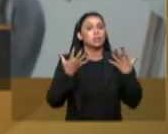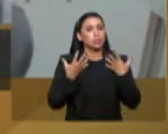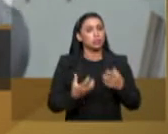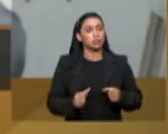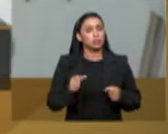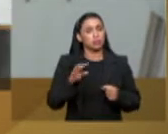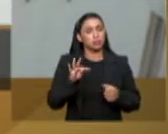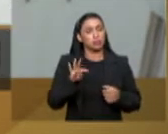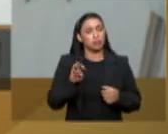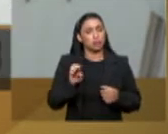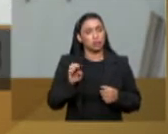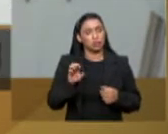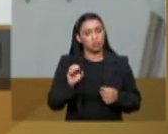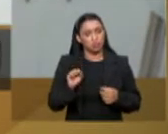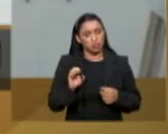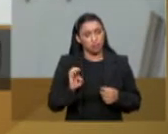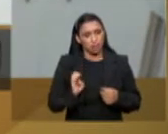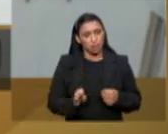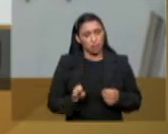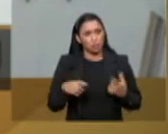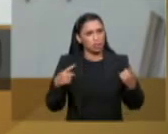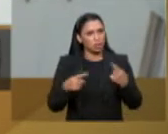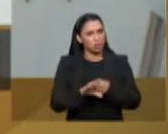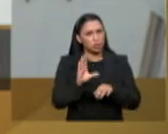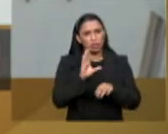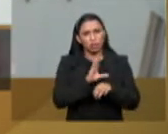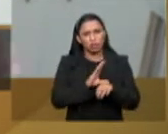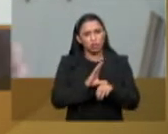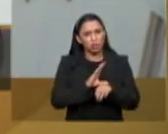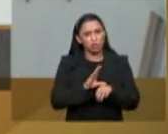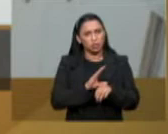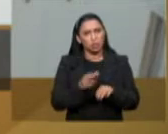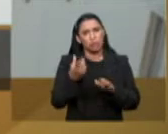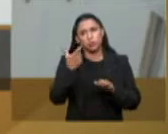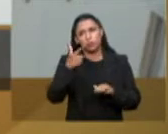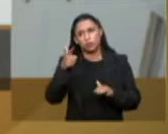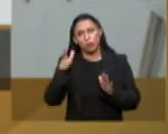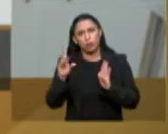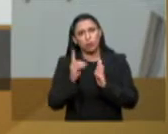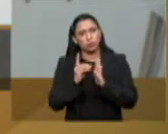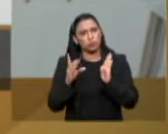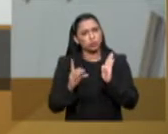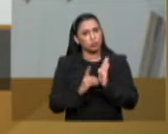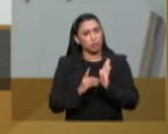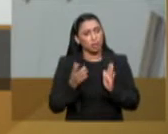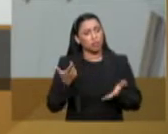tese, é a inconstitucionalidade de todos os decretos que derivaram desse dispositivo legal.